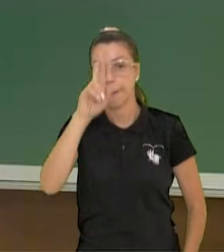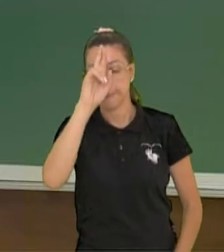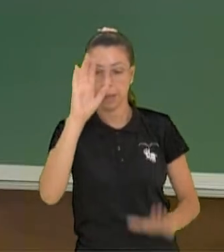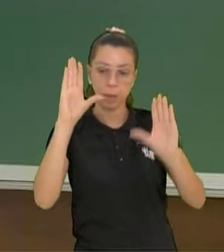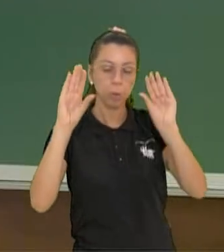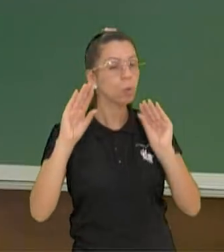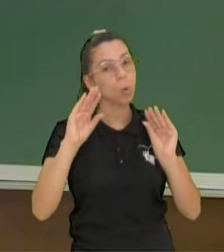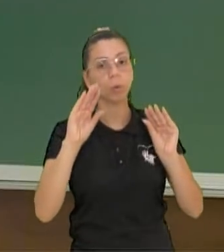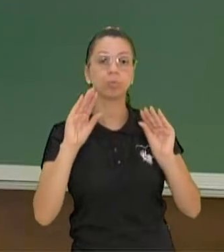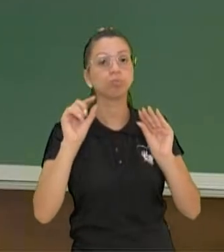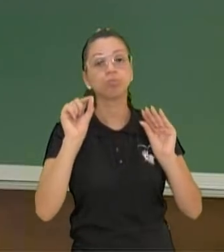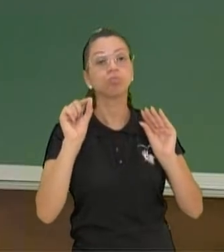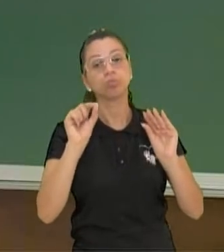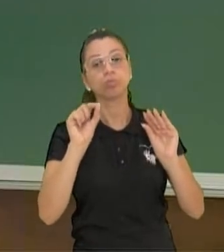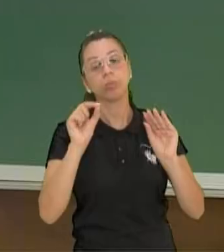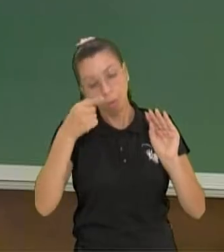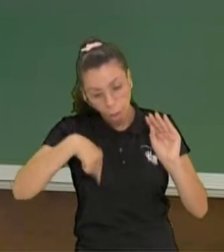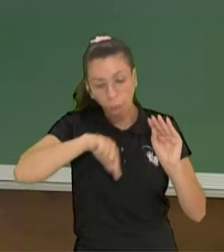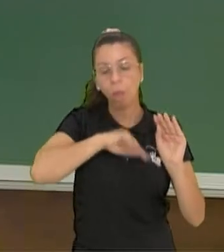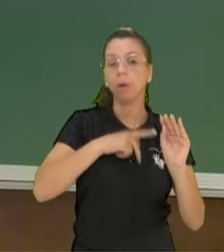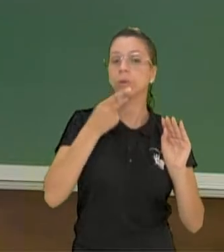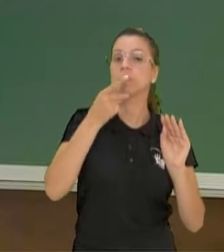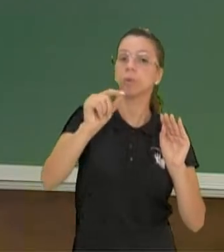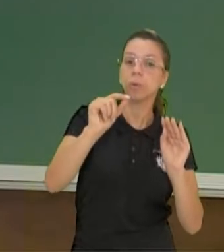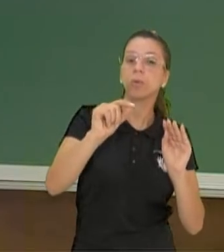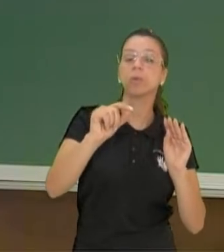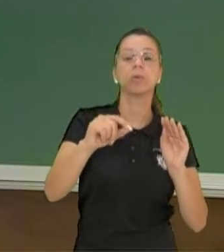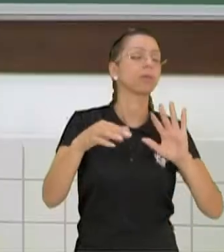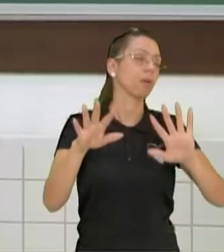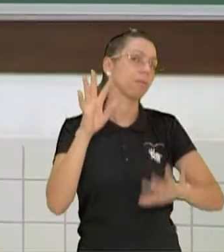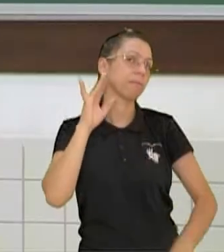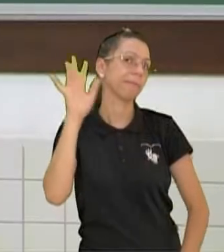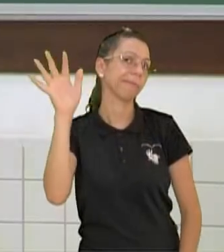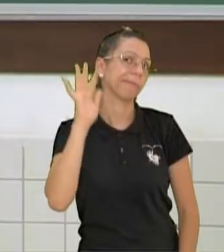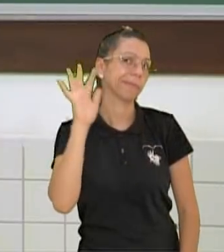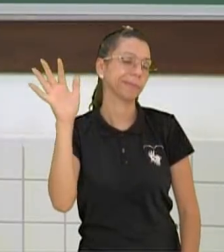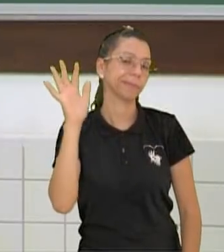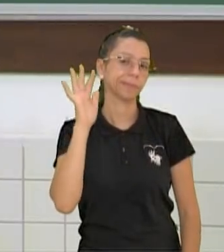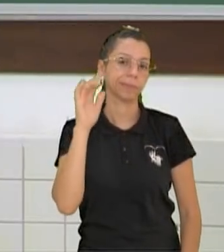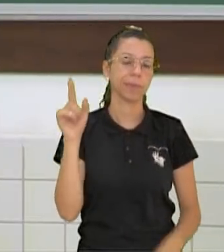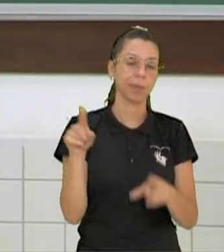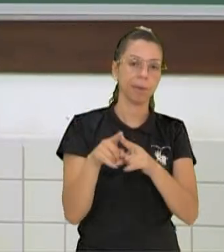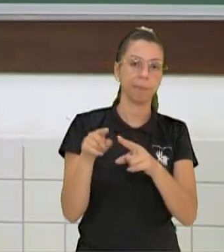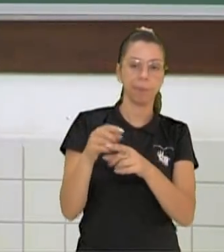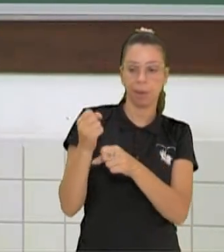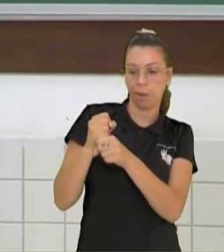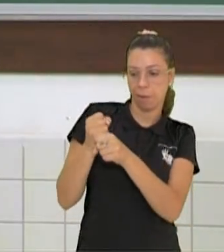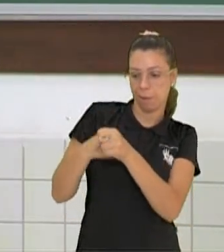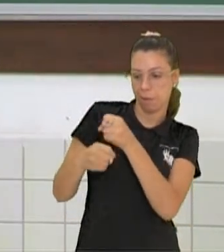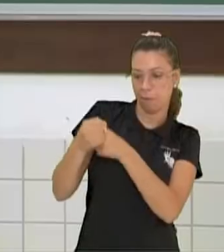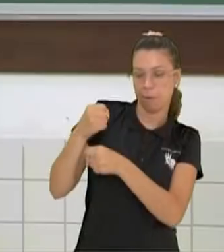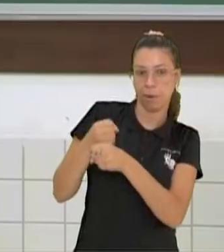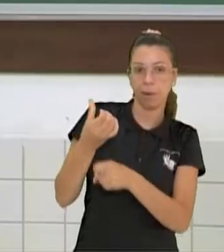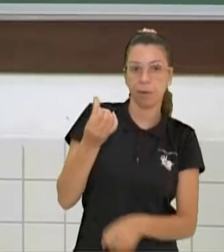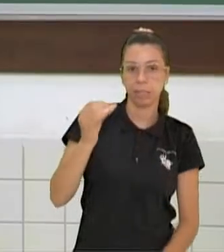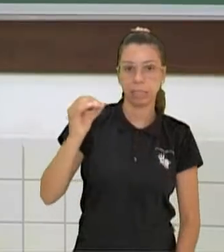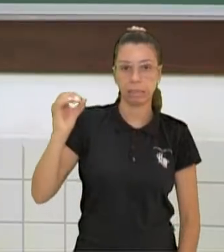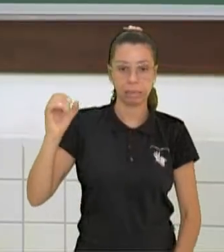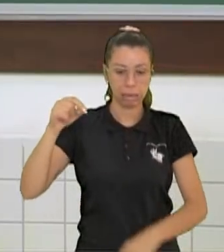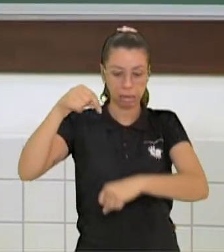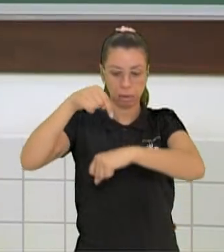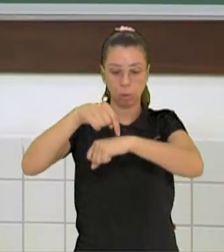é meia-noite, fomos nós, seres humanos. Se nós pensarmos bem, até 600 anos atrás, não tinha nem